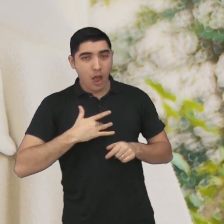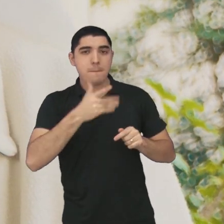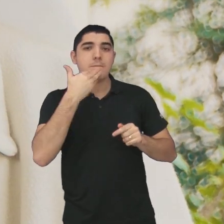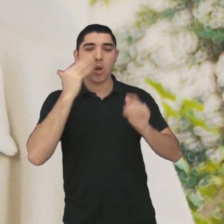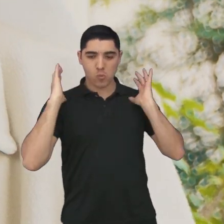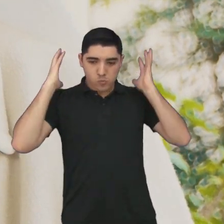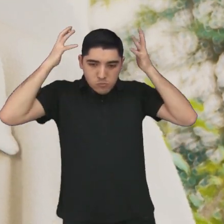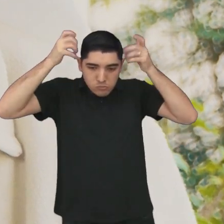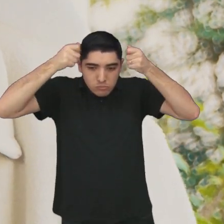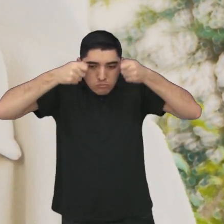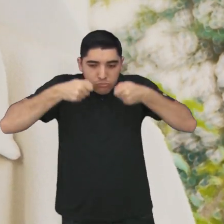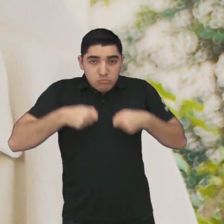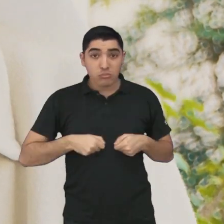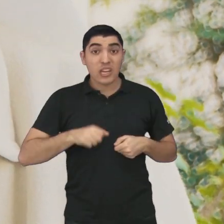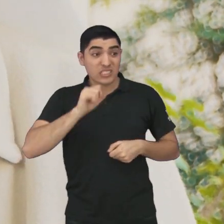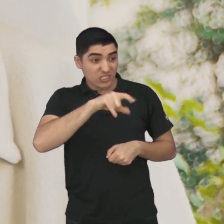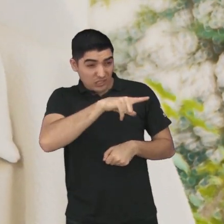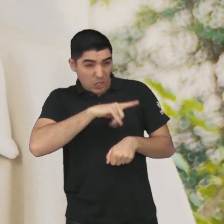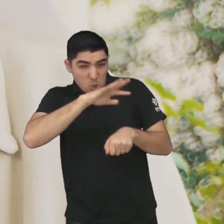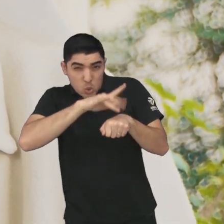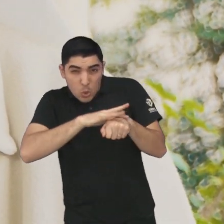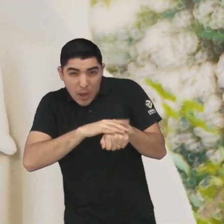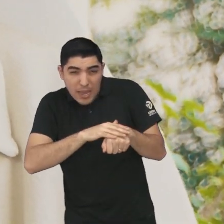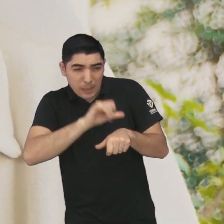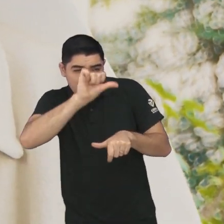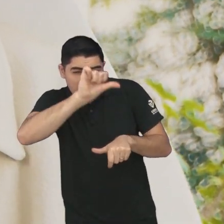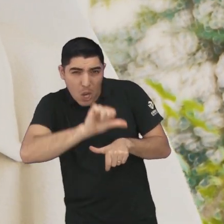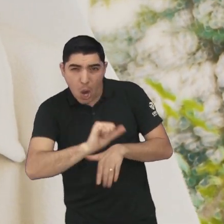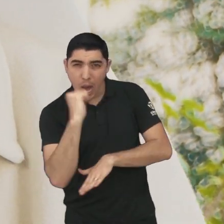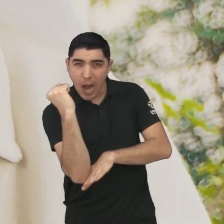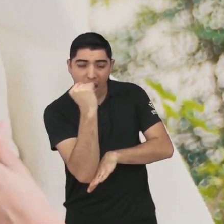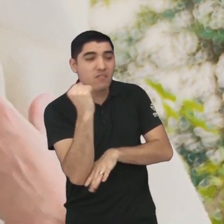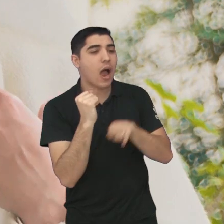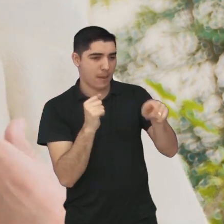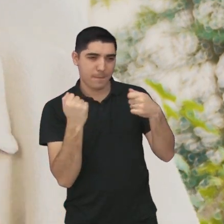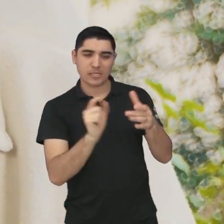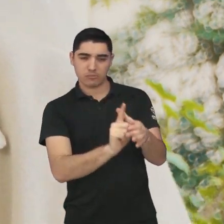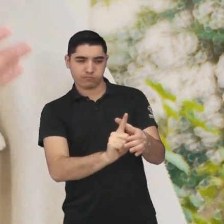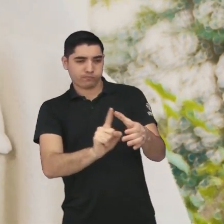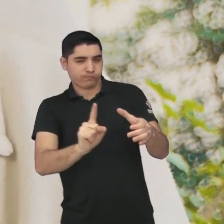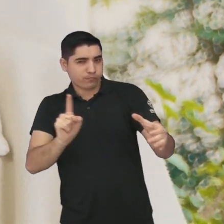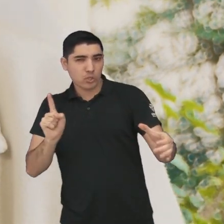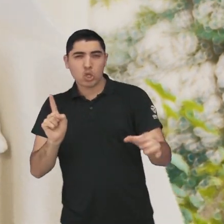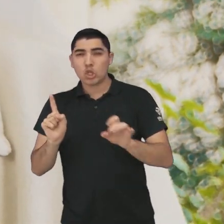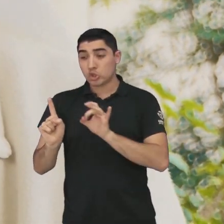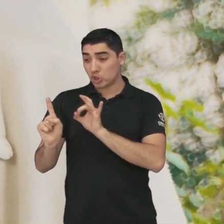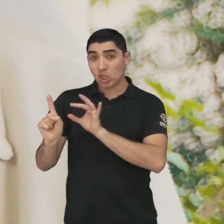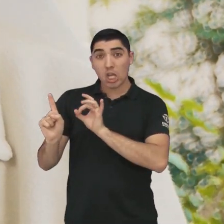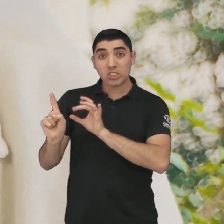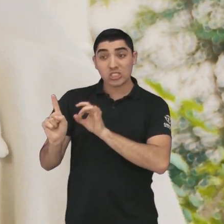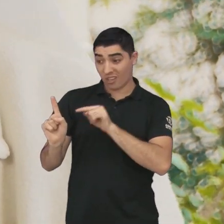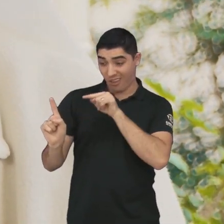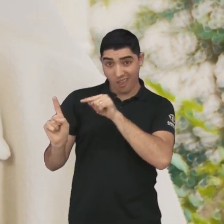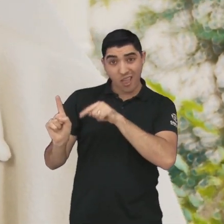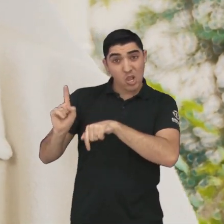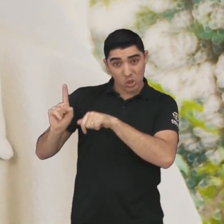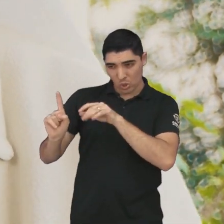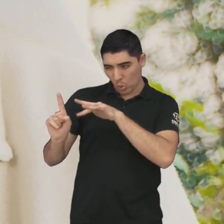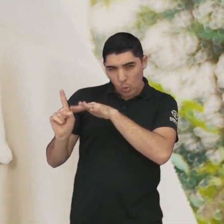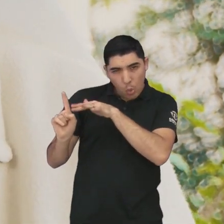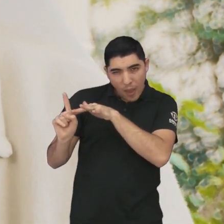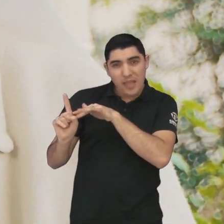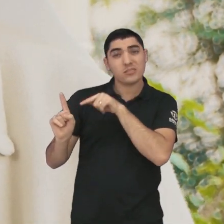de vida, para fazer o bem, para estar com aquele povo, junto com aquele povo. Eu acho que isso é uma característica mesmo de quem quer doar a vida. Eu acho muito bonito porque